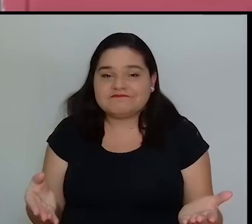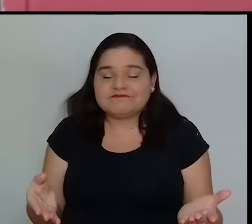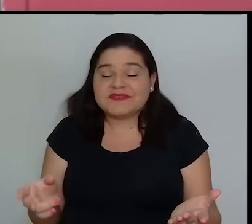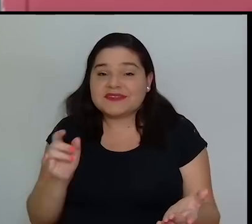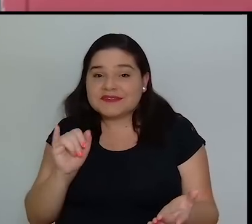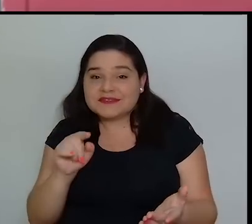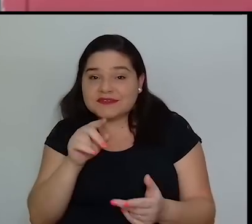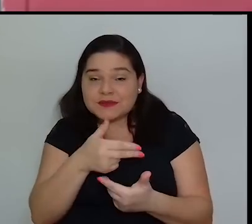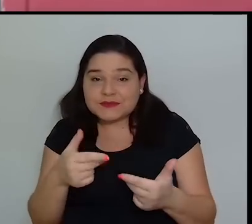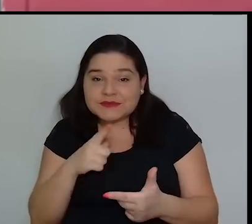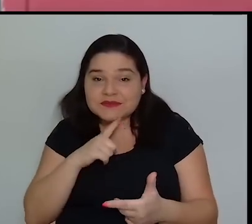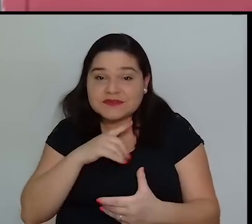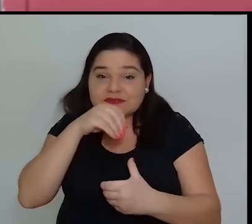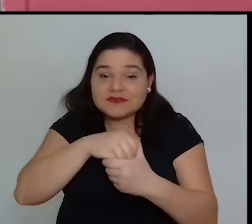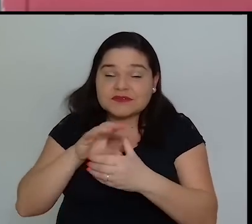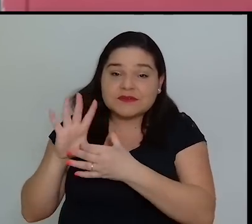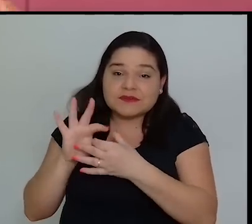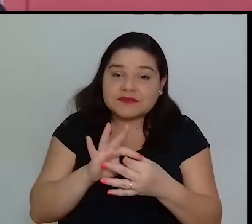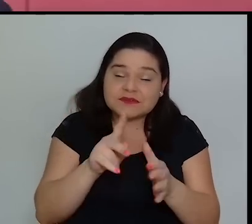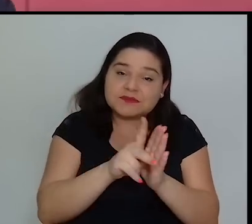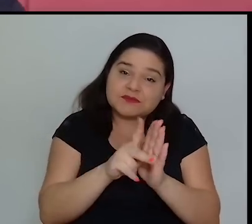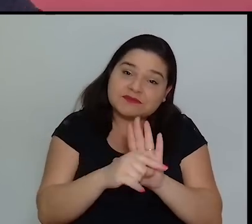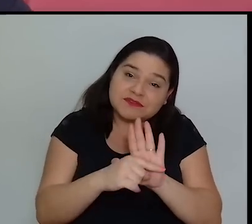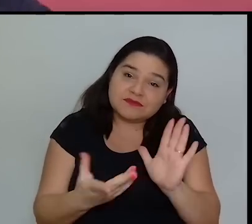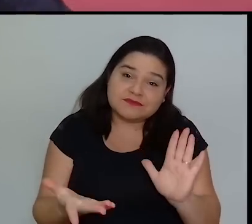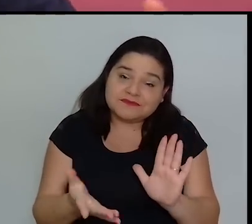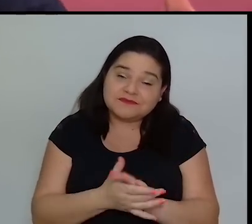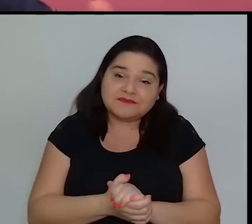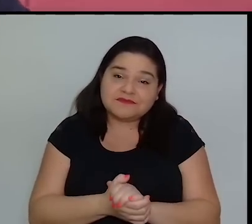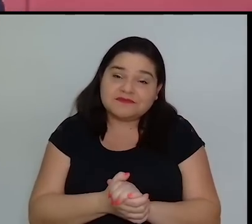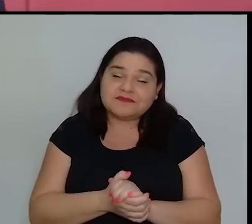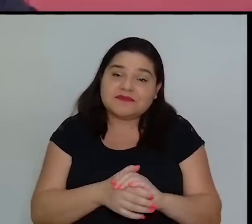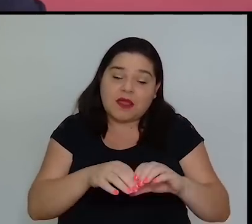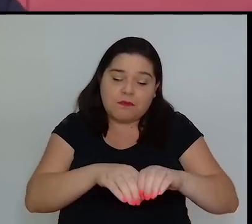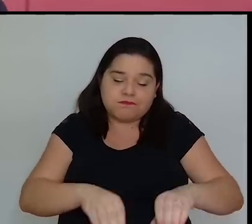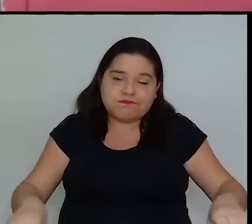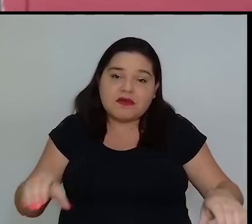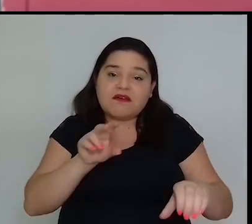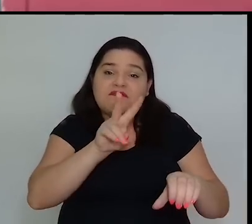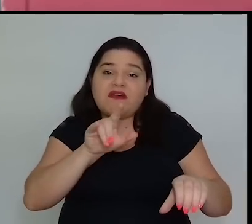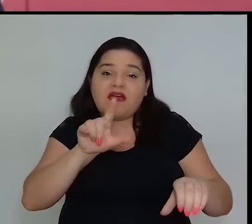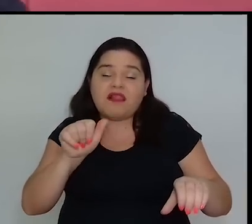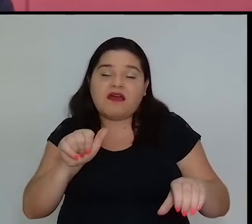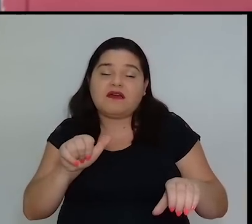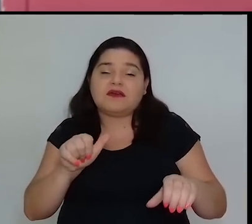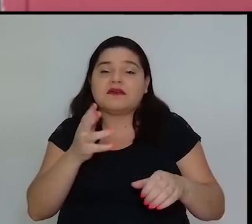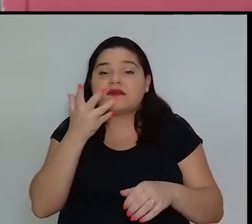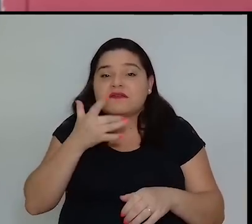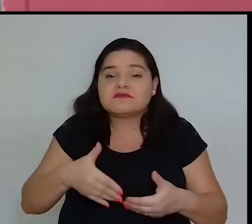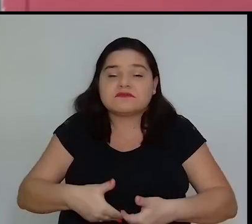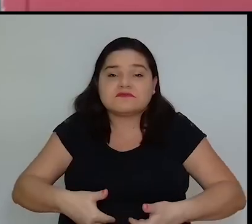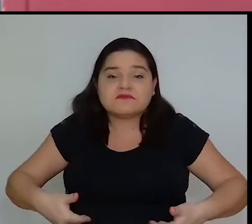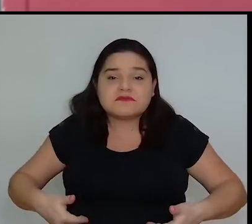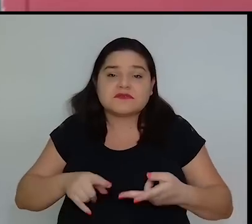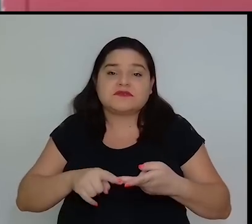ali naquele lugar sejam coisas negativas vala aberta crianças com fome miséria e etc então o que você precisa